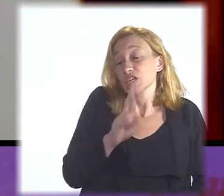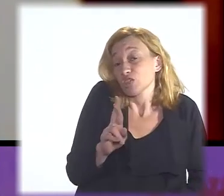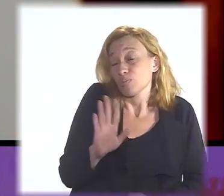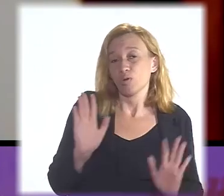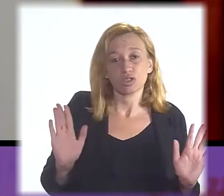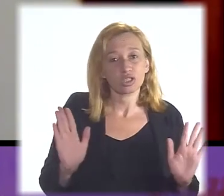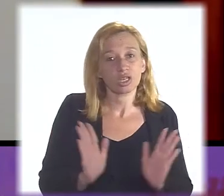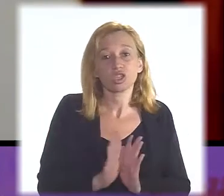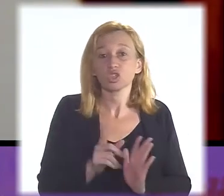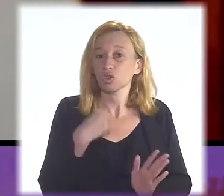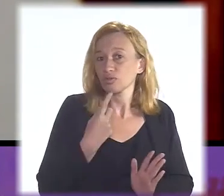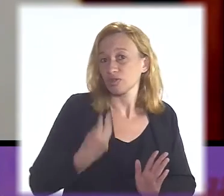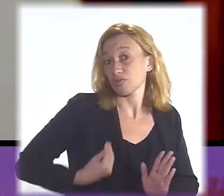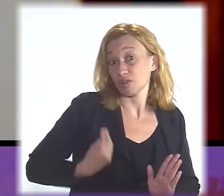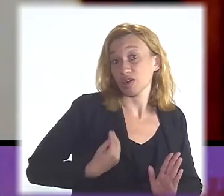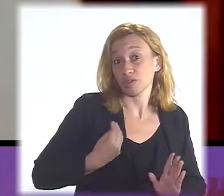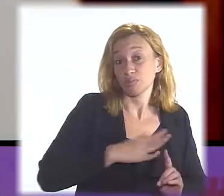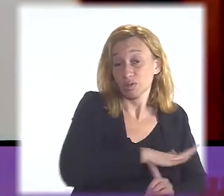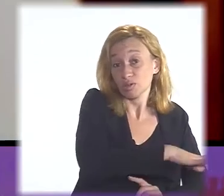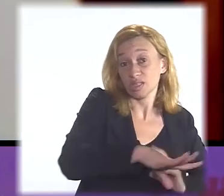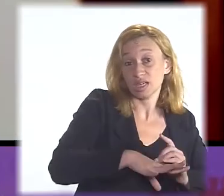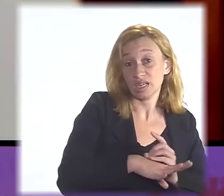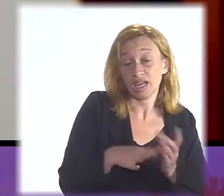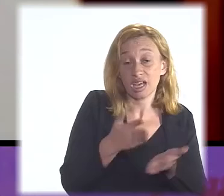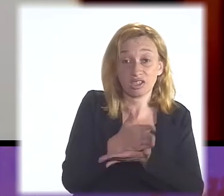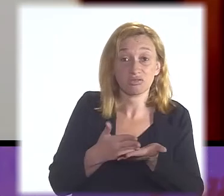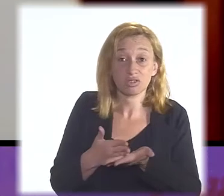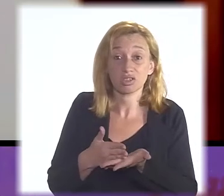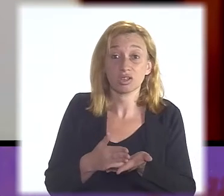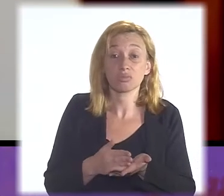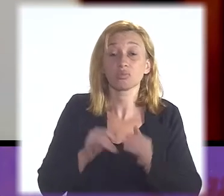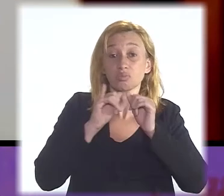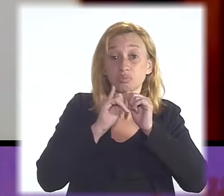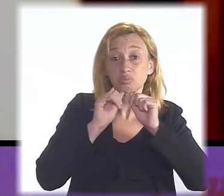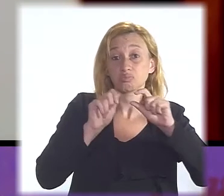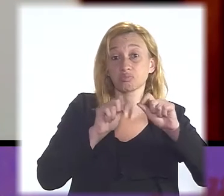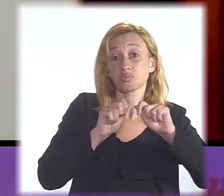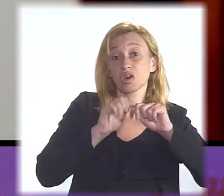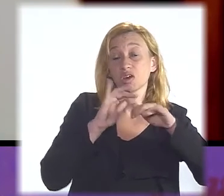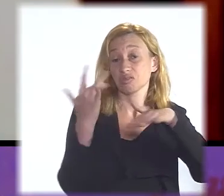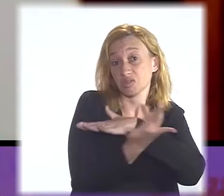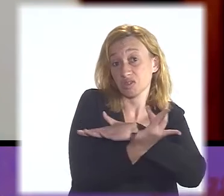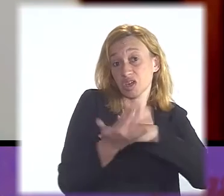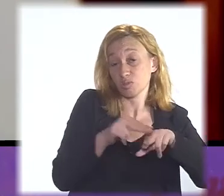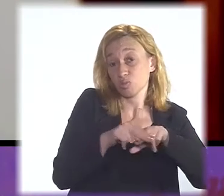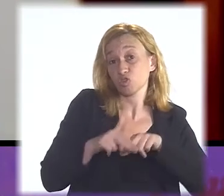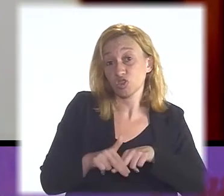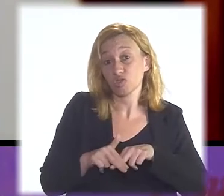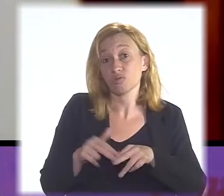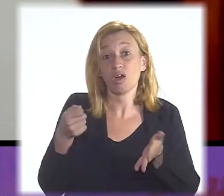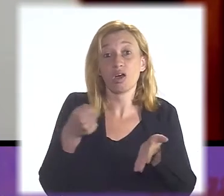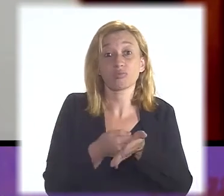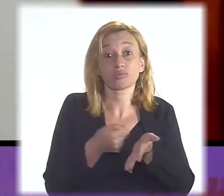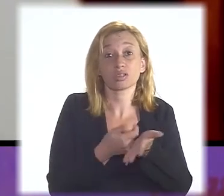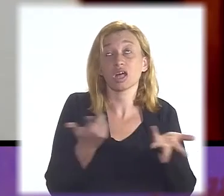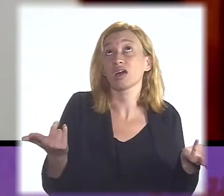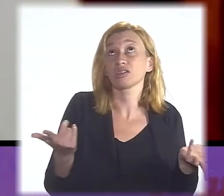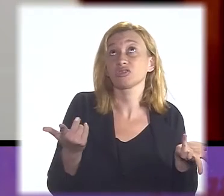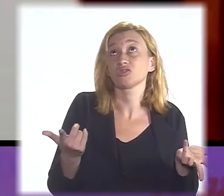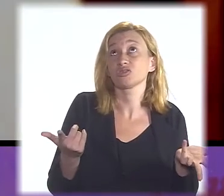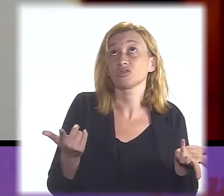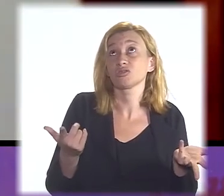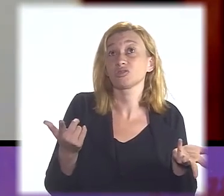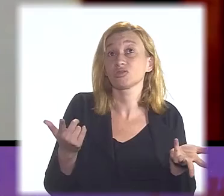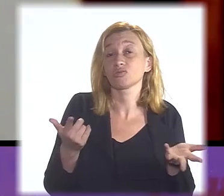é sociológica. Nós estamos vivendo uma sociedade individualizada por conta das redes sociais. Então, a autoridade, seja